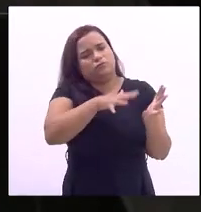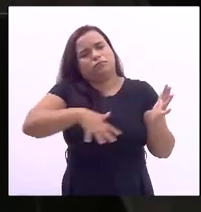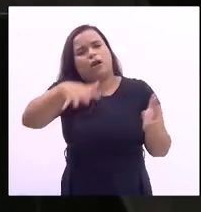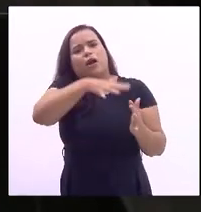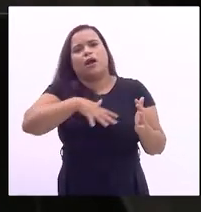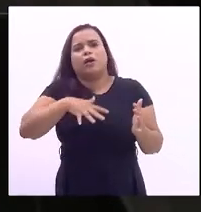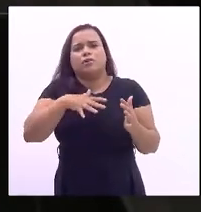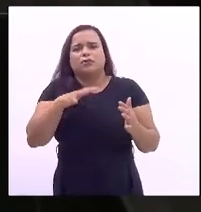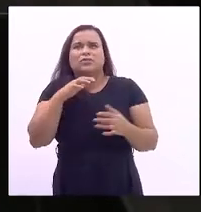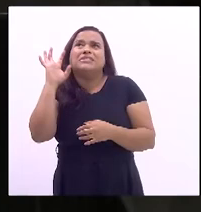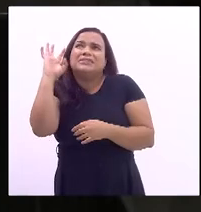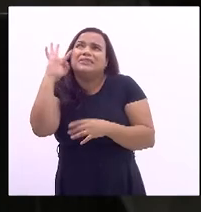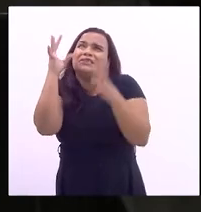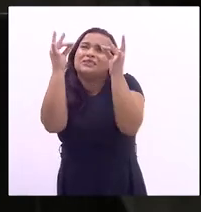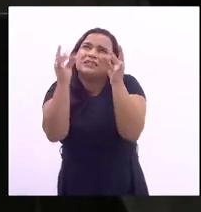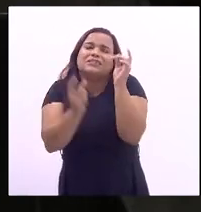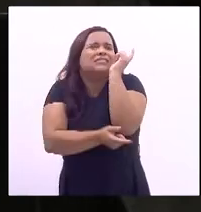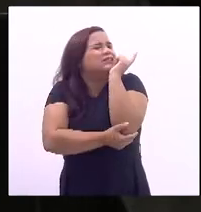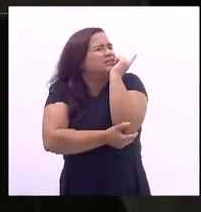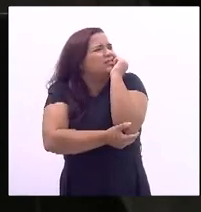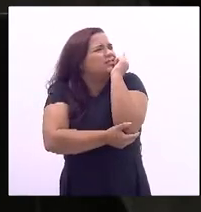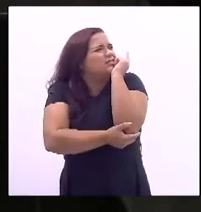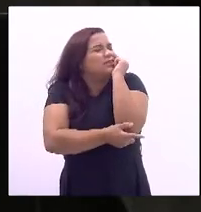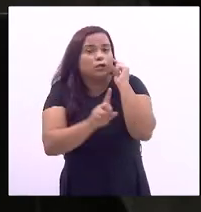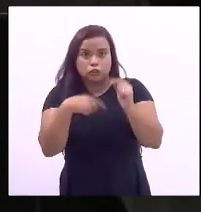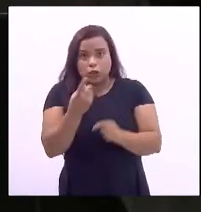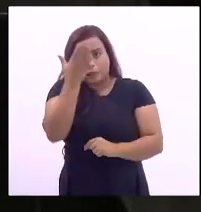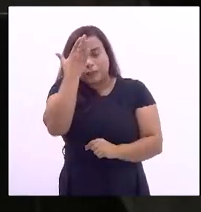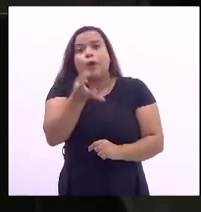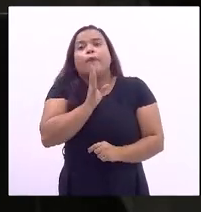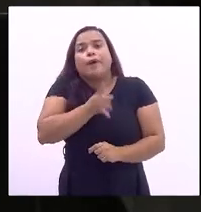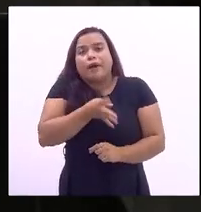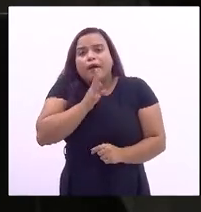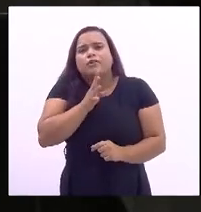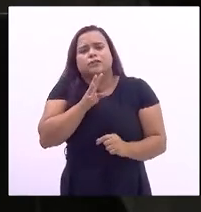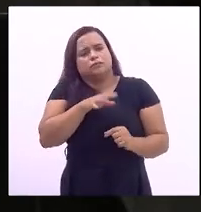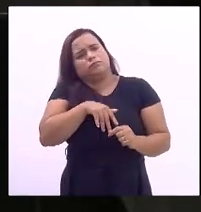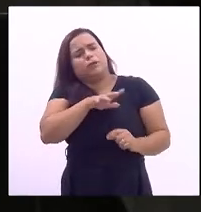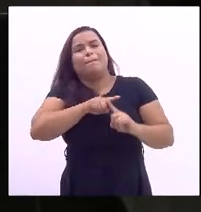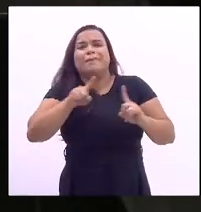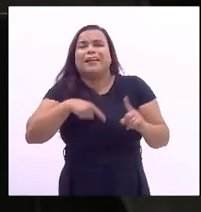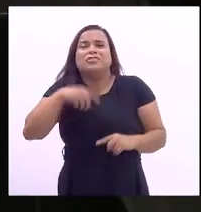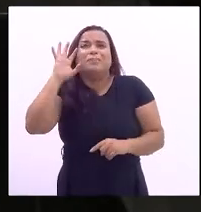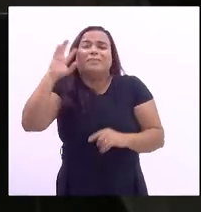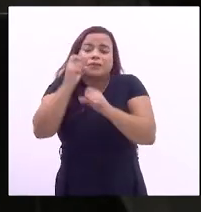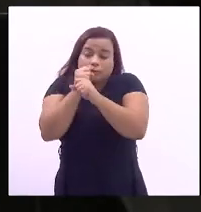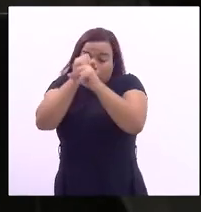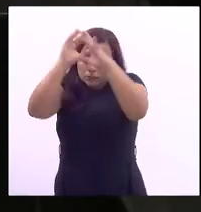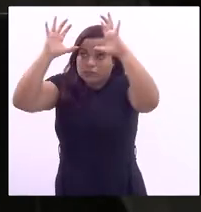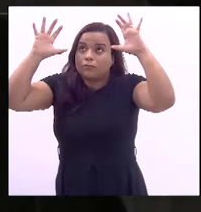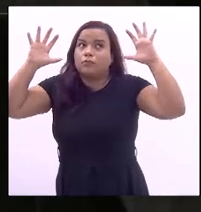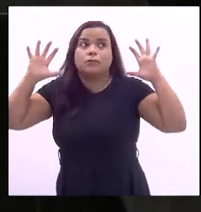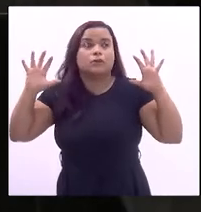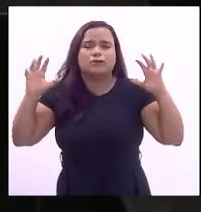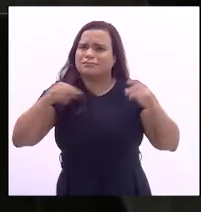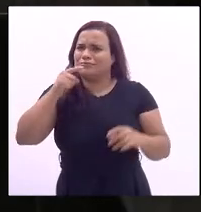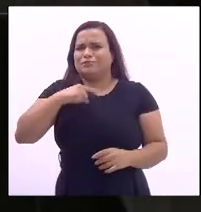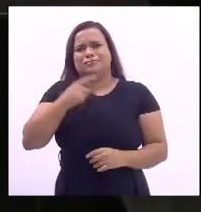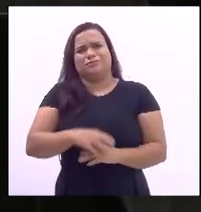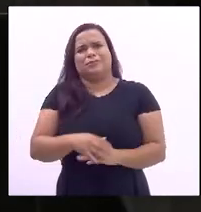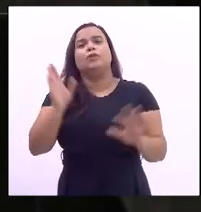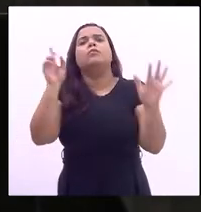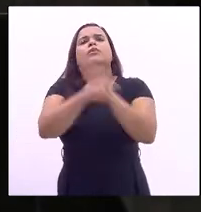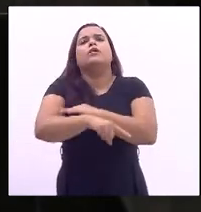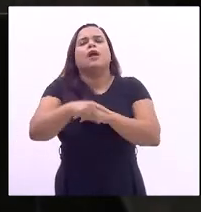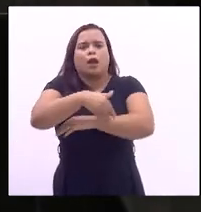a área por mais que a gente conhece é só com memorial descritivo aí eu me pergunto a Rua